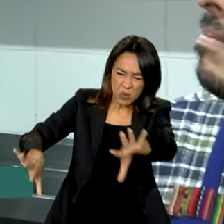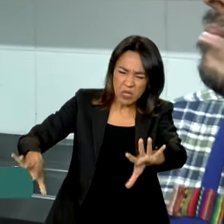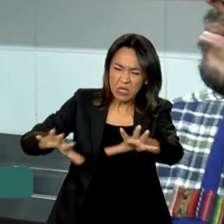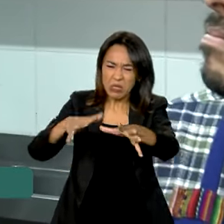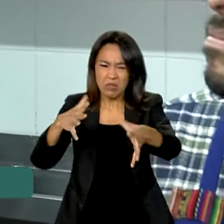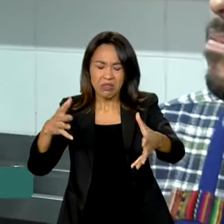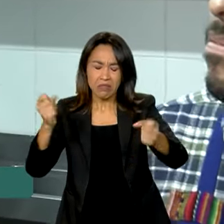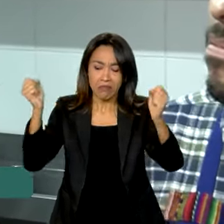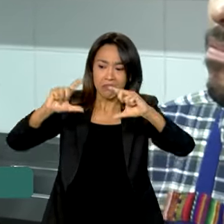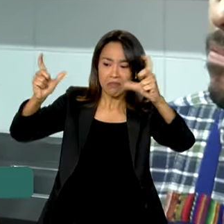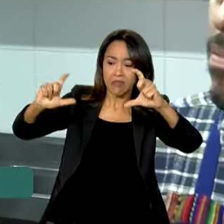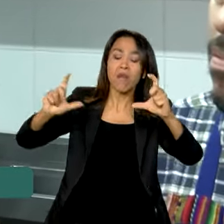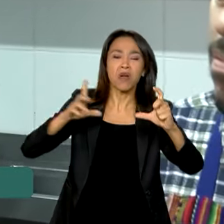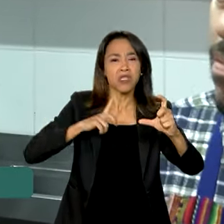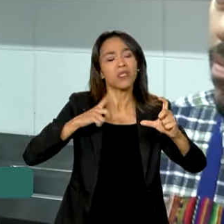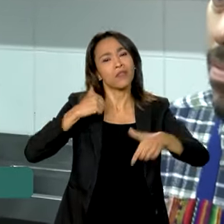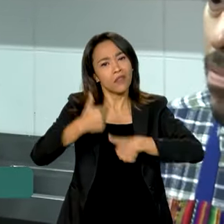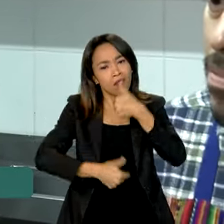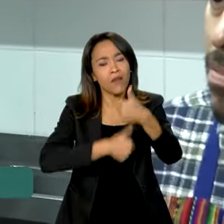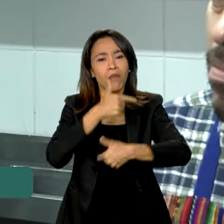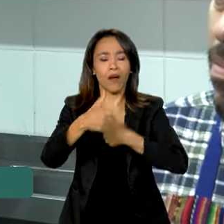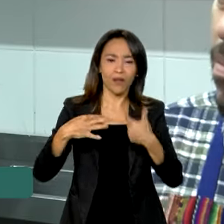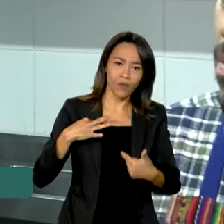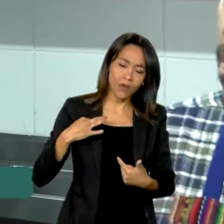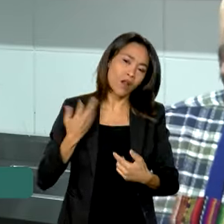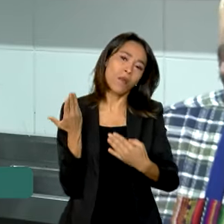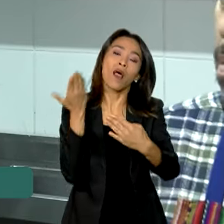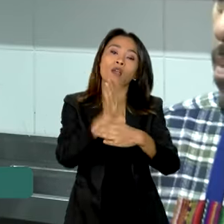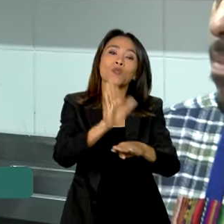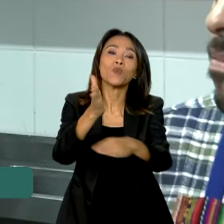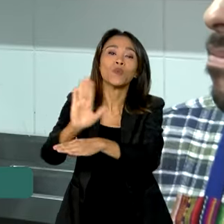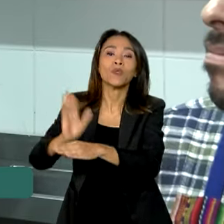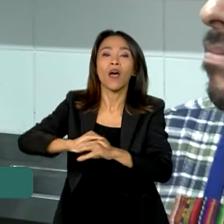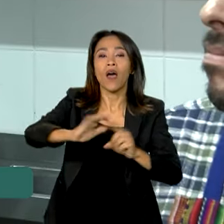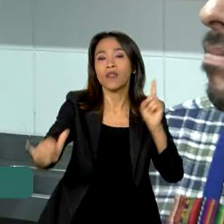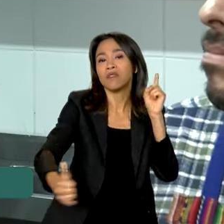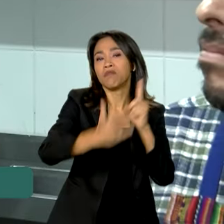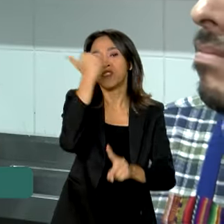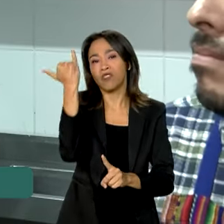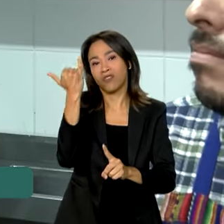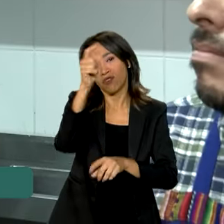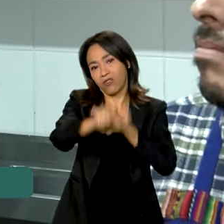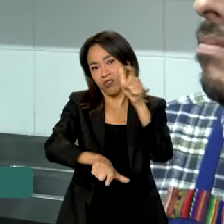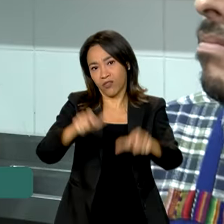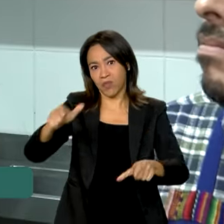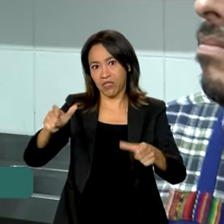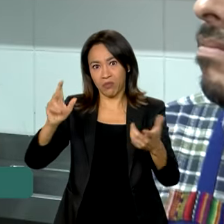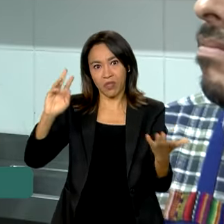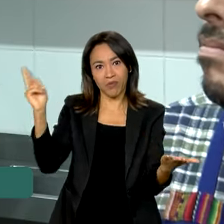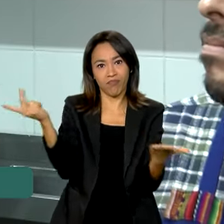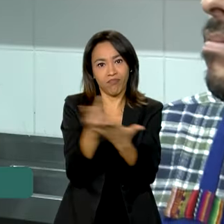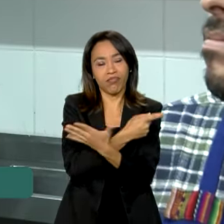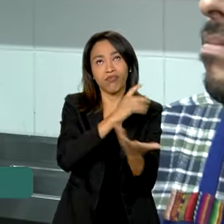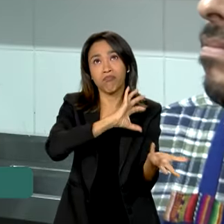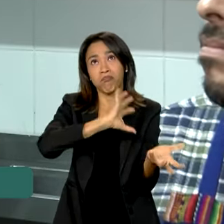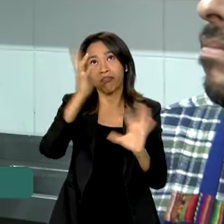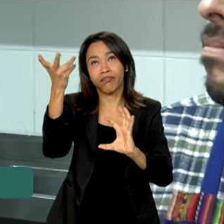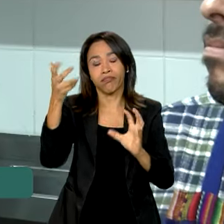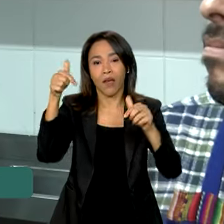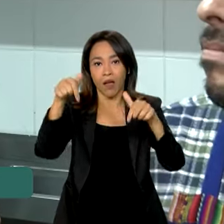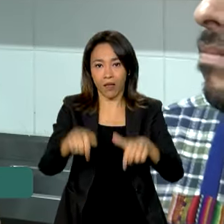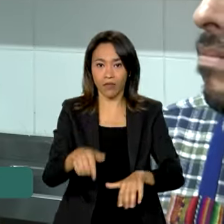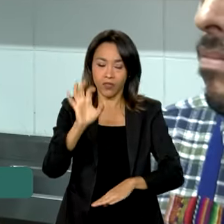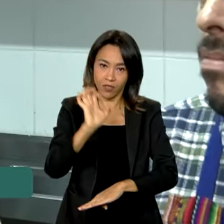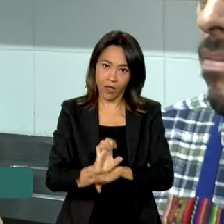estão trabalhando, muitos voluntários, para ajudar as vítimas da tragédia, dessa tragédia climática. E olha, Vanessa, a gente lembra